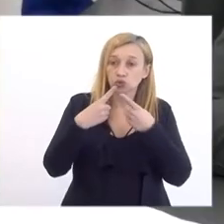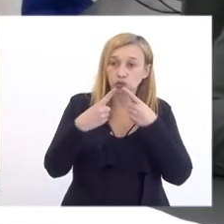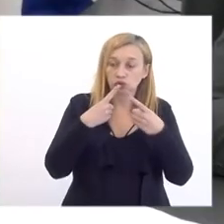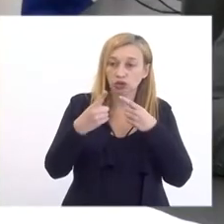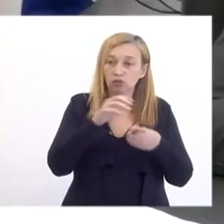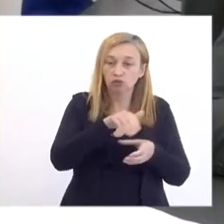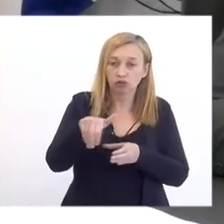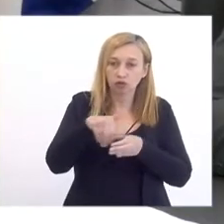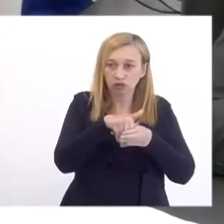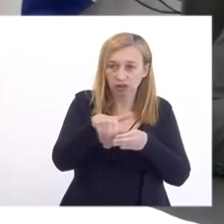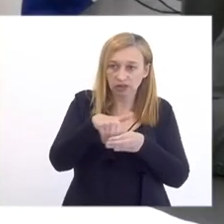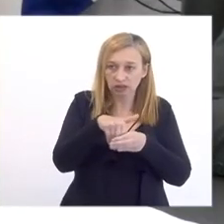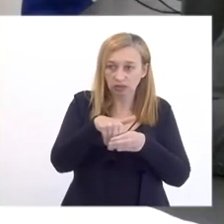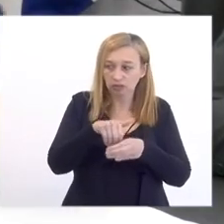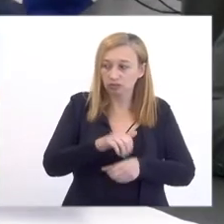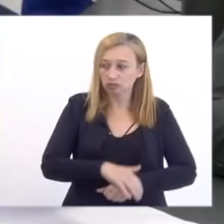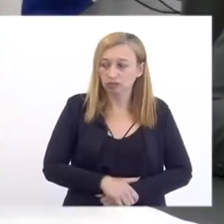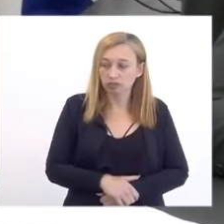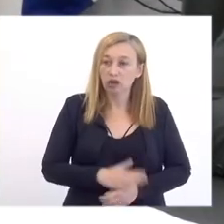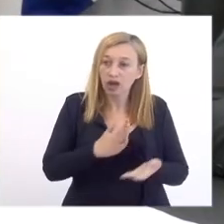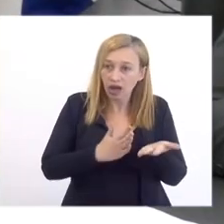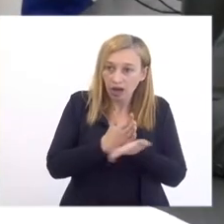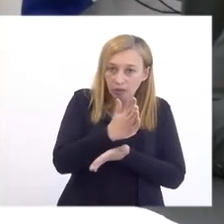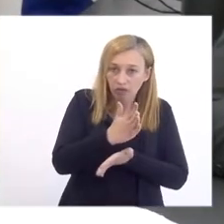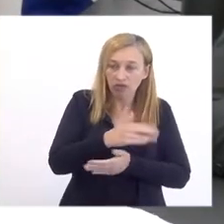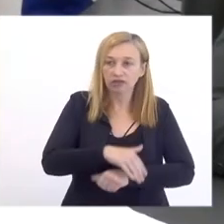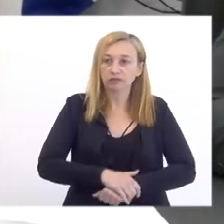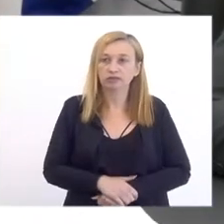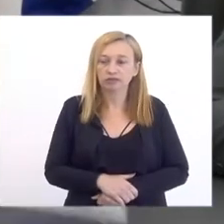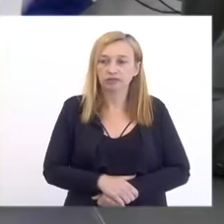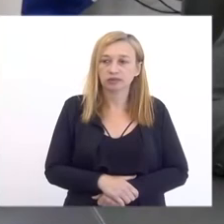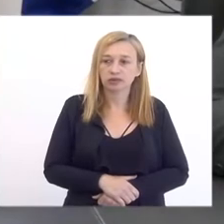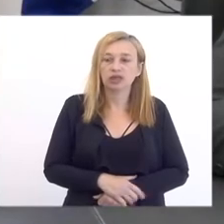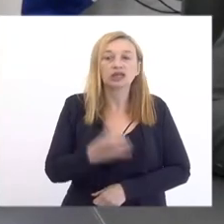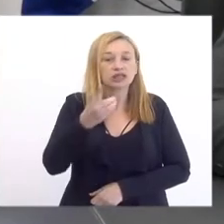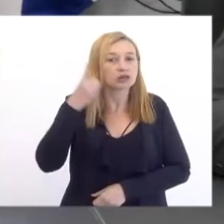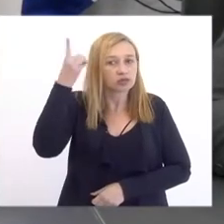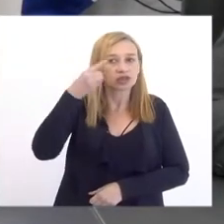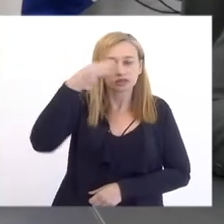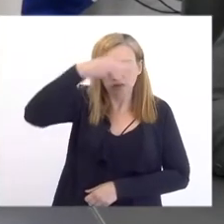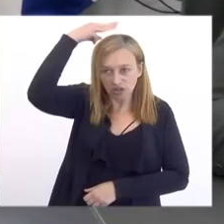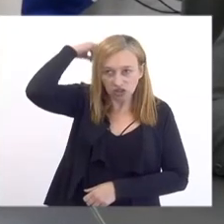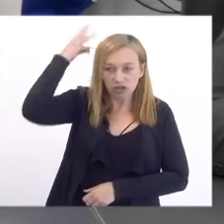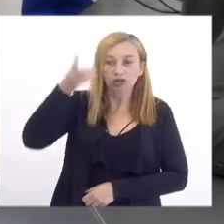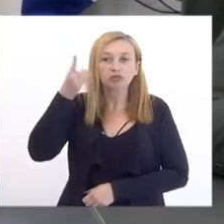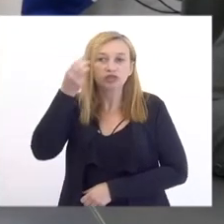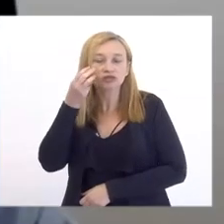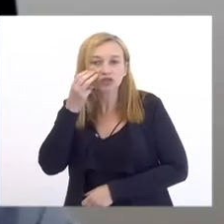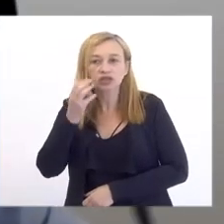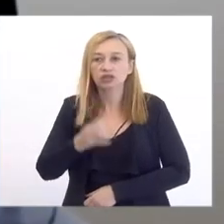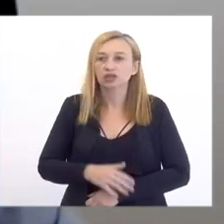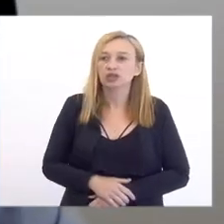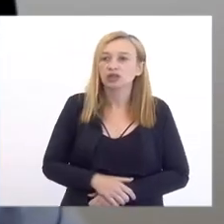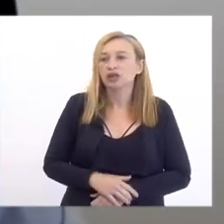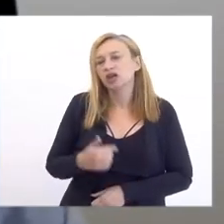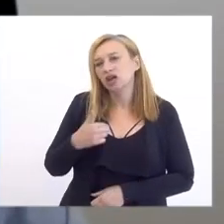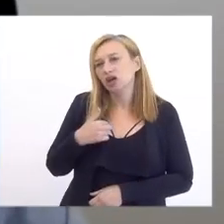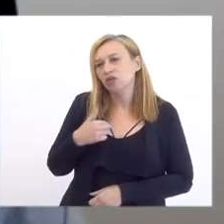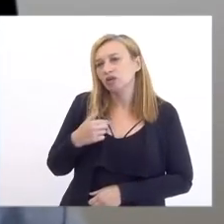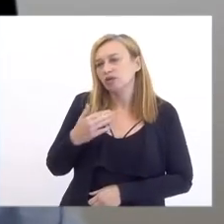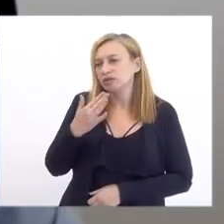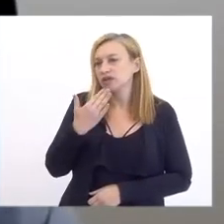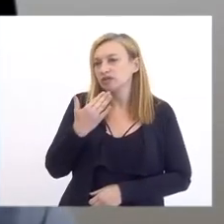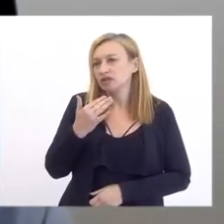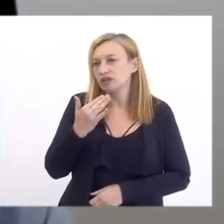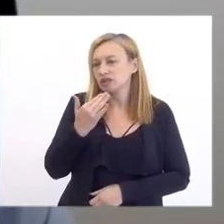em votação, aprovado. Deputado Márcio Pacheco. Deputado Valdec. Eu devia ter feito esse